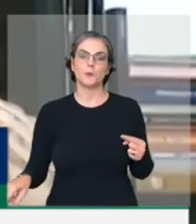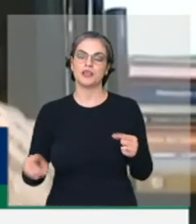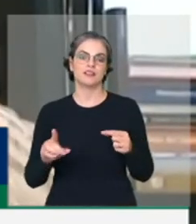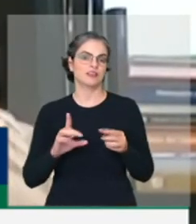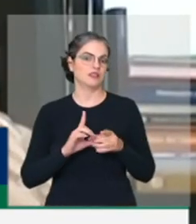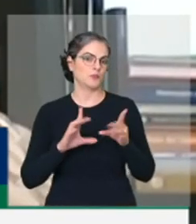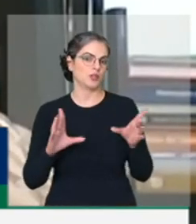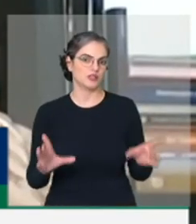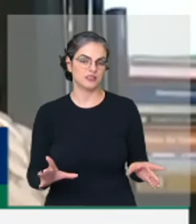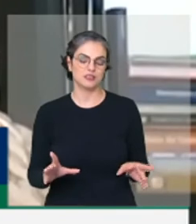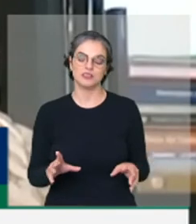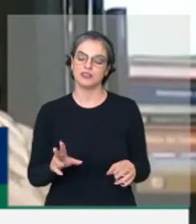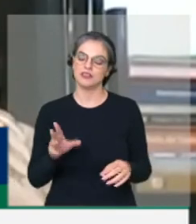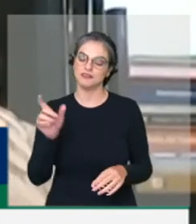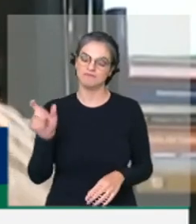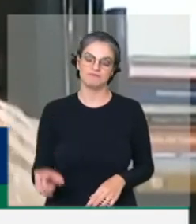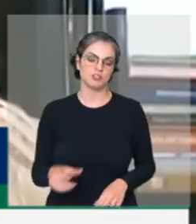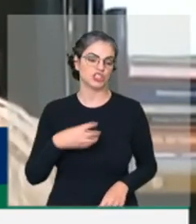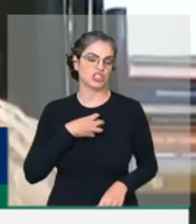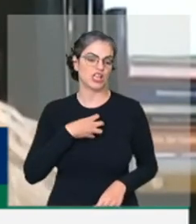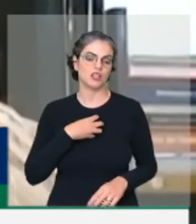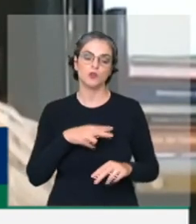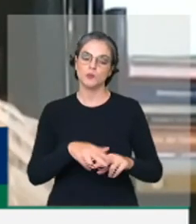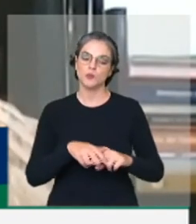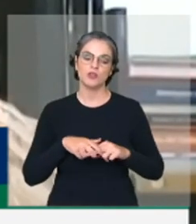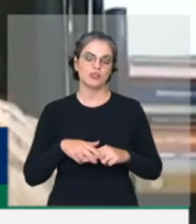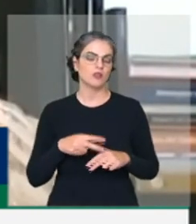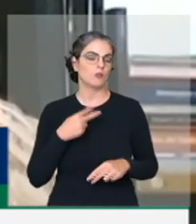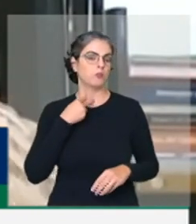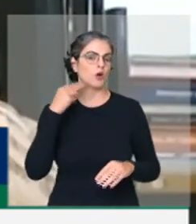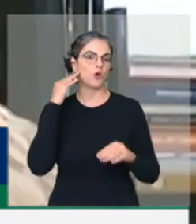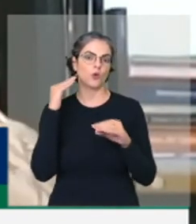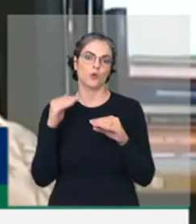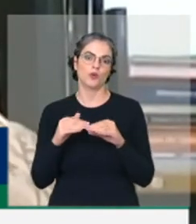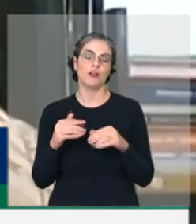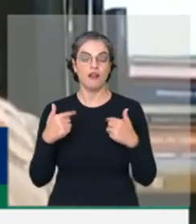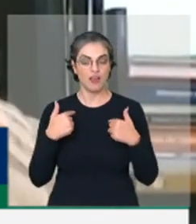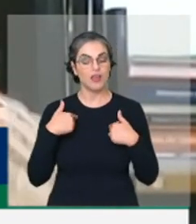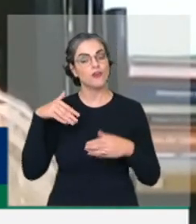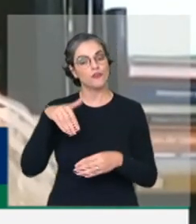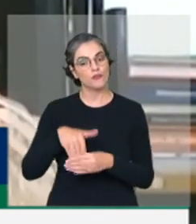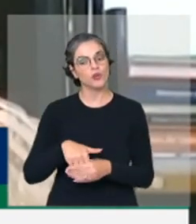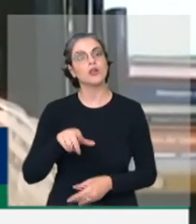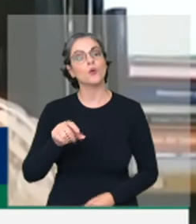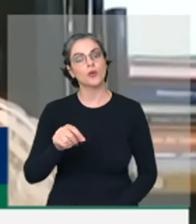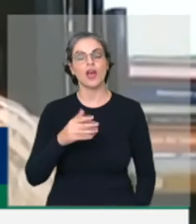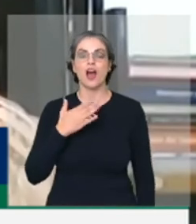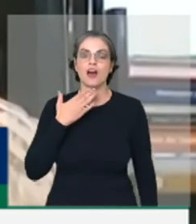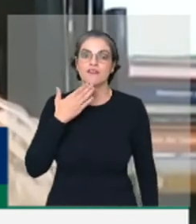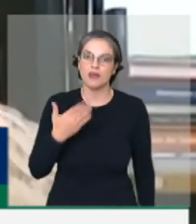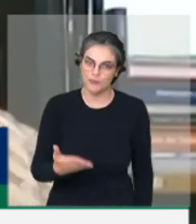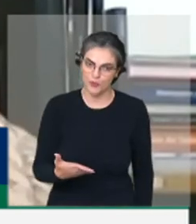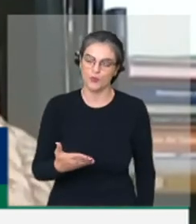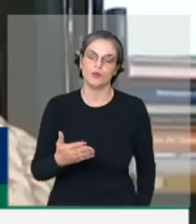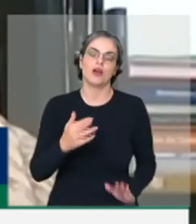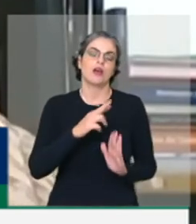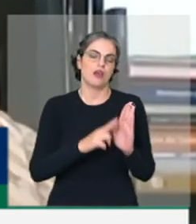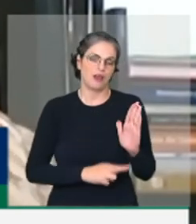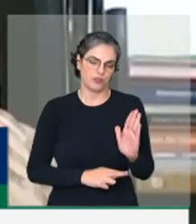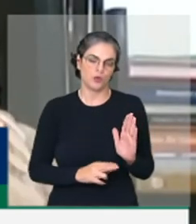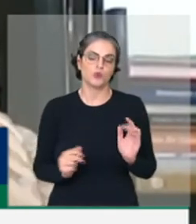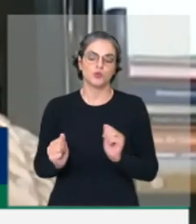nós não podemos concordar. Por isso, eu votarei a favor, ao lado do meu partido, do relatório da